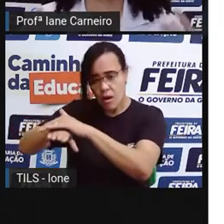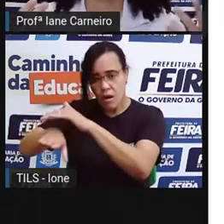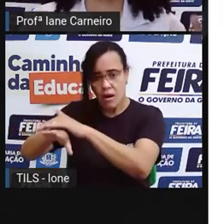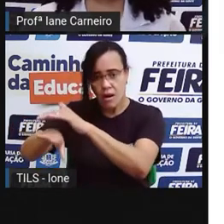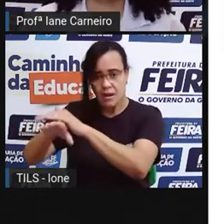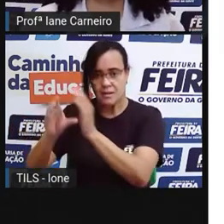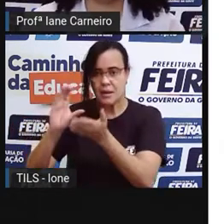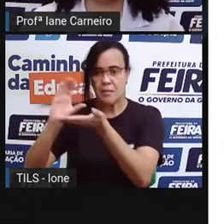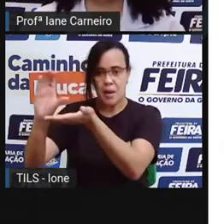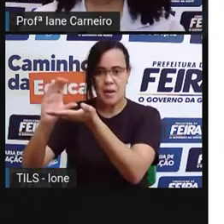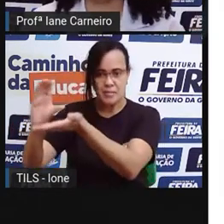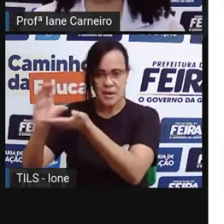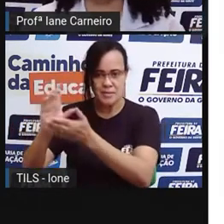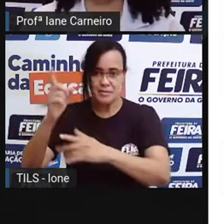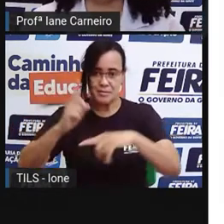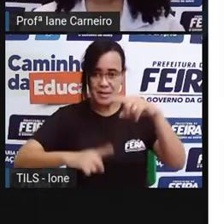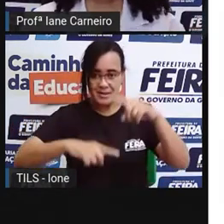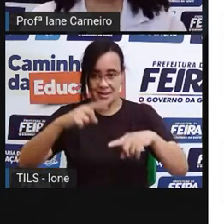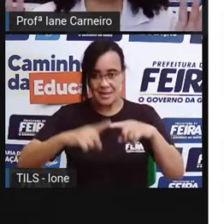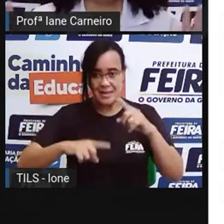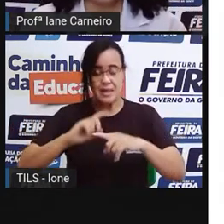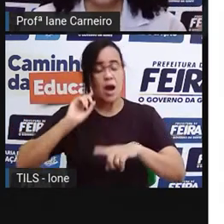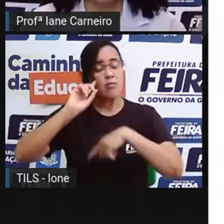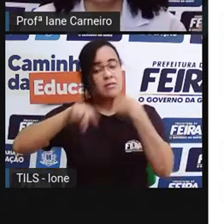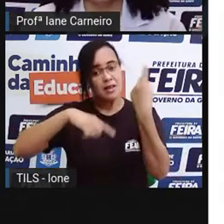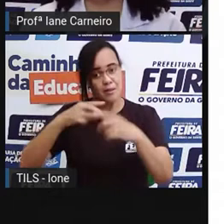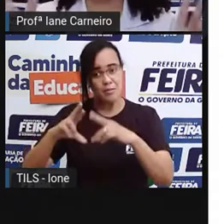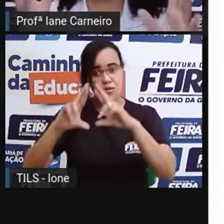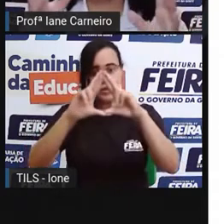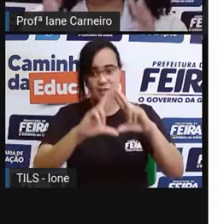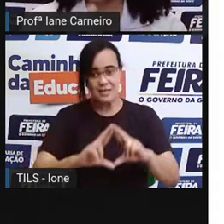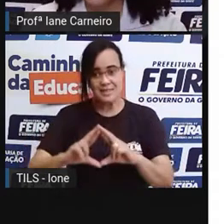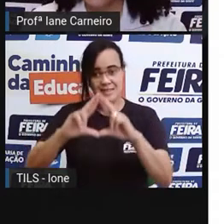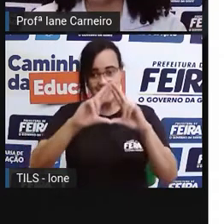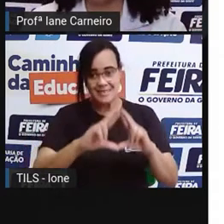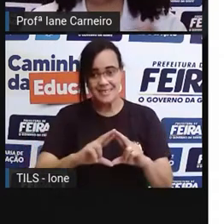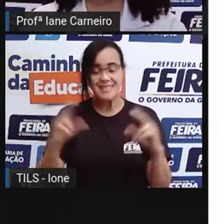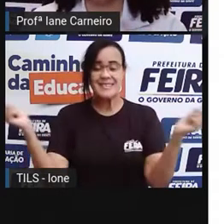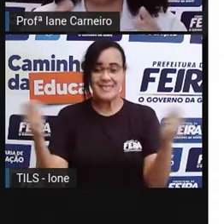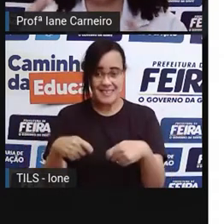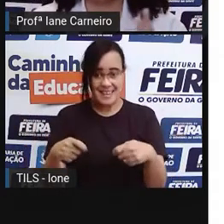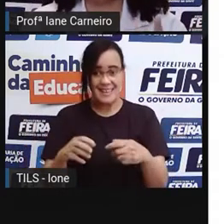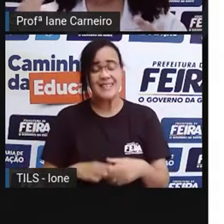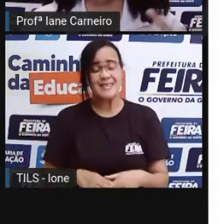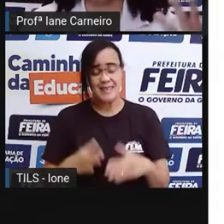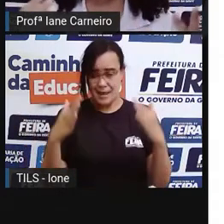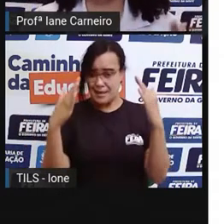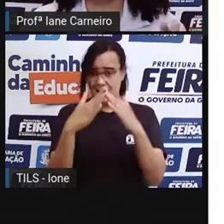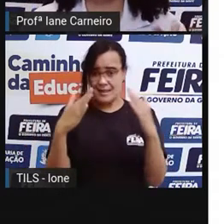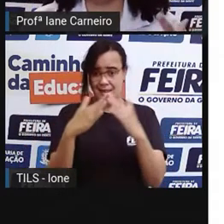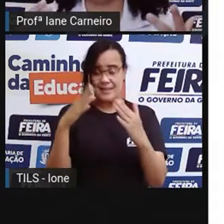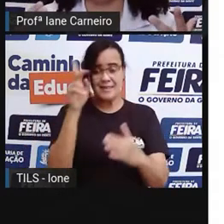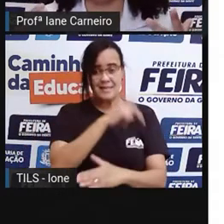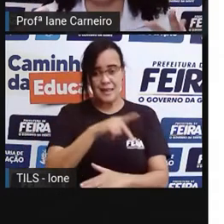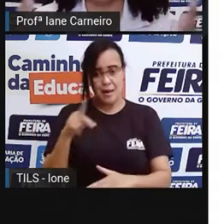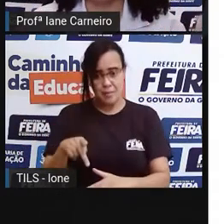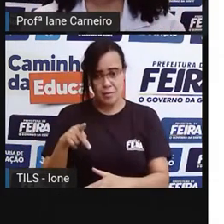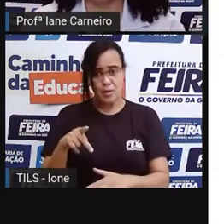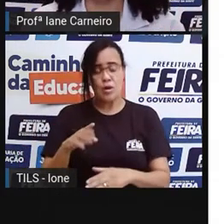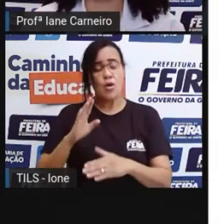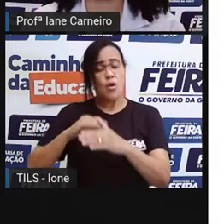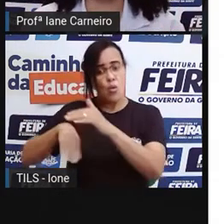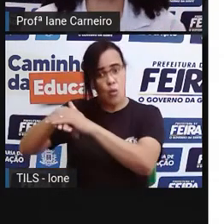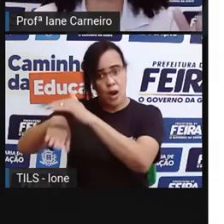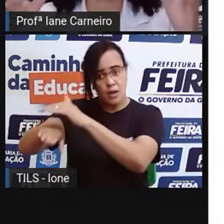materiais que podem ser recicláveis, tá bom? Na minha casa, por exemplo, eu sempre guardo, deixo, sempre que vai